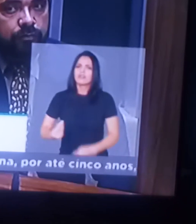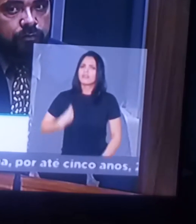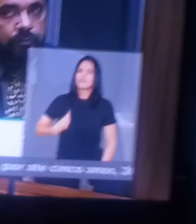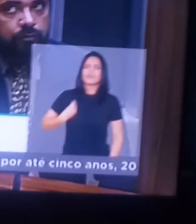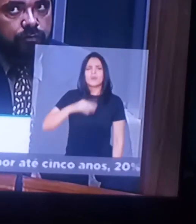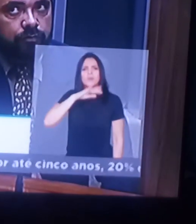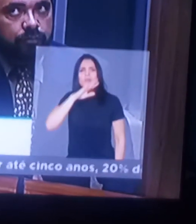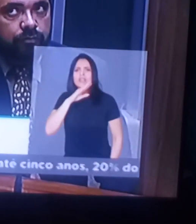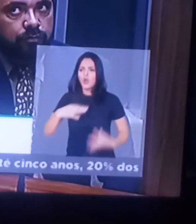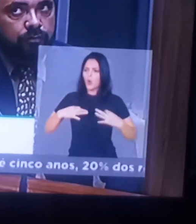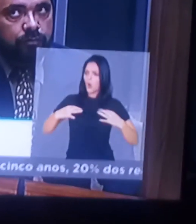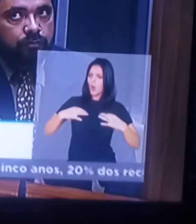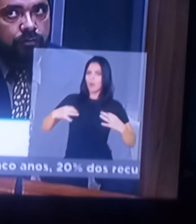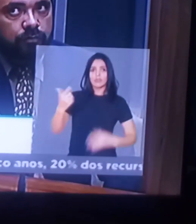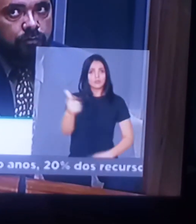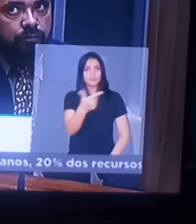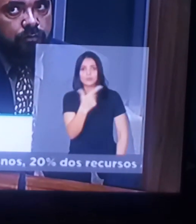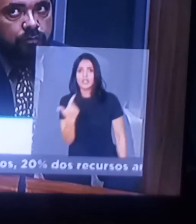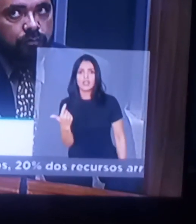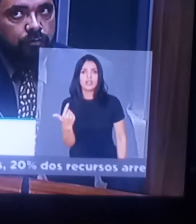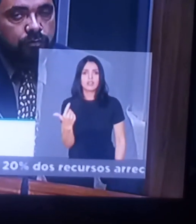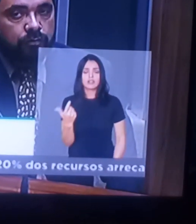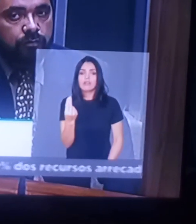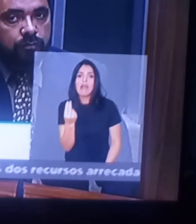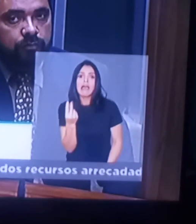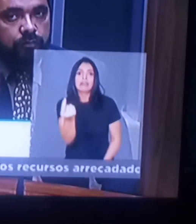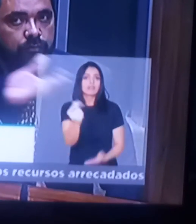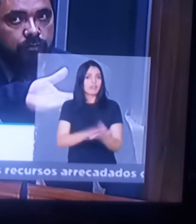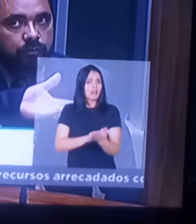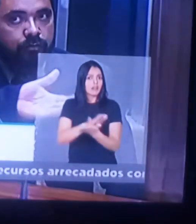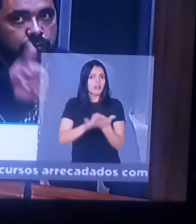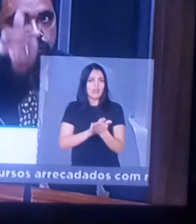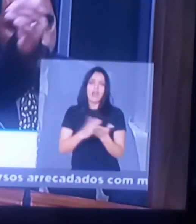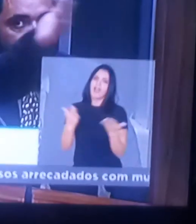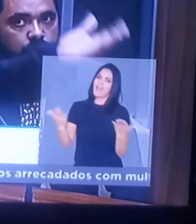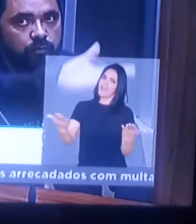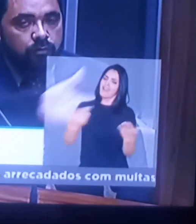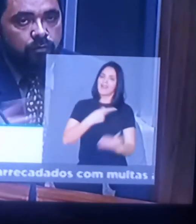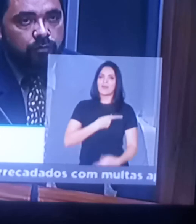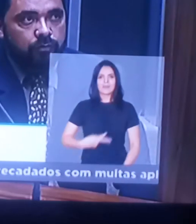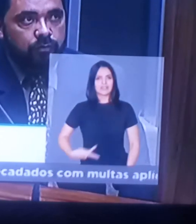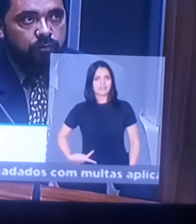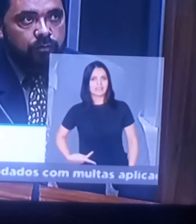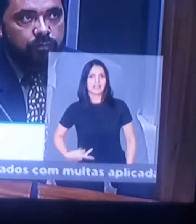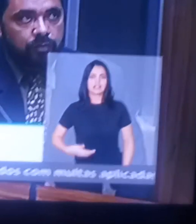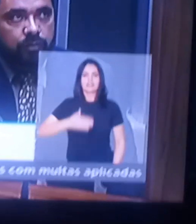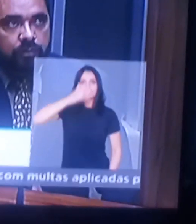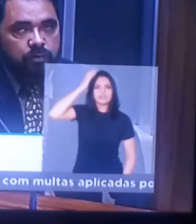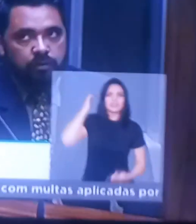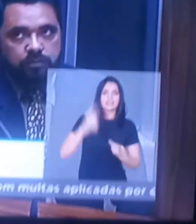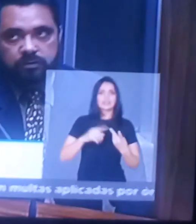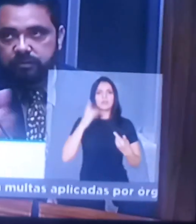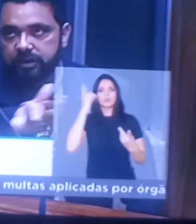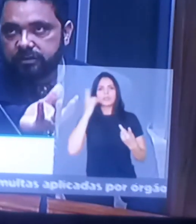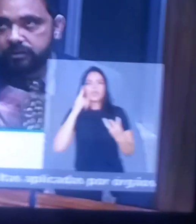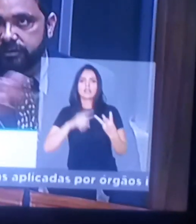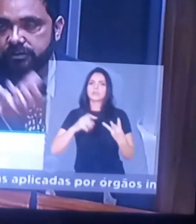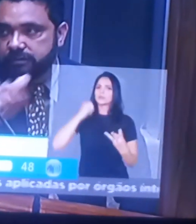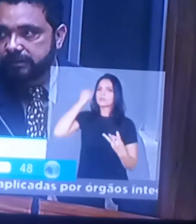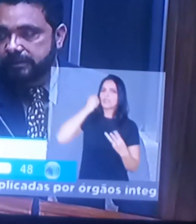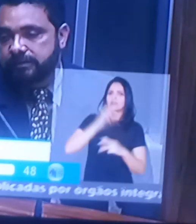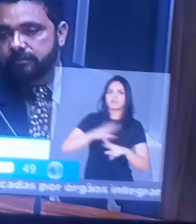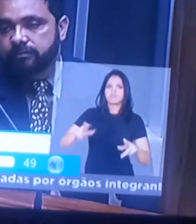não tem roupa, já não tem mais nada. E o presidente, os deputados, os senadores,